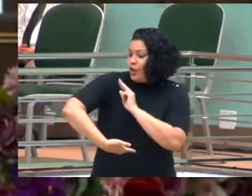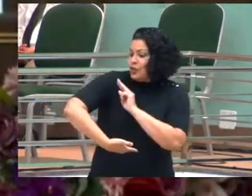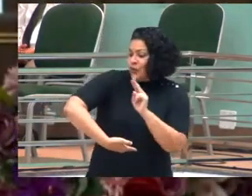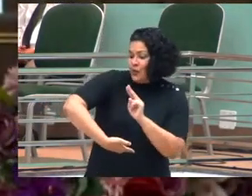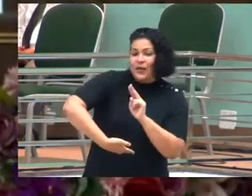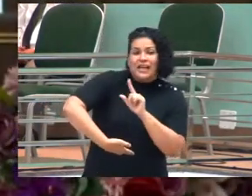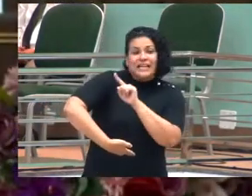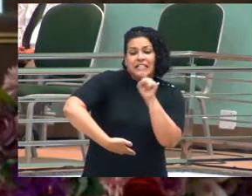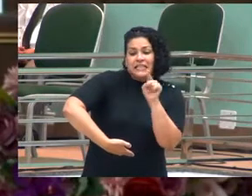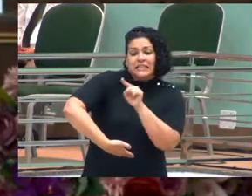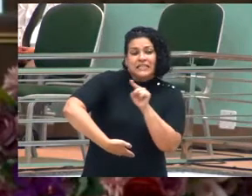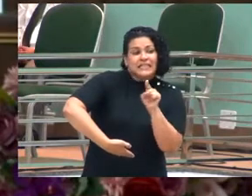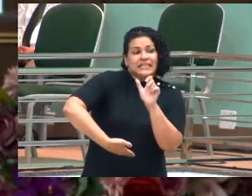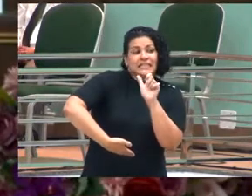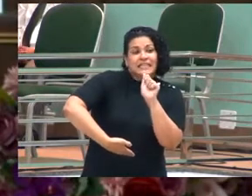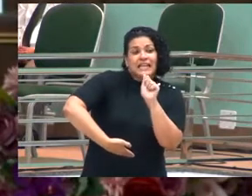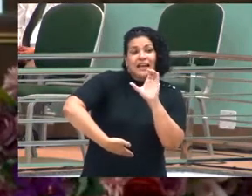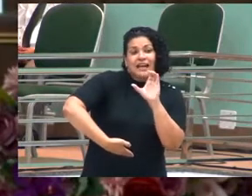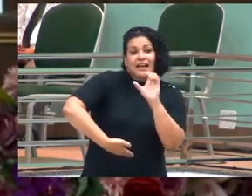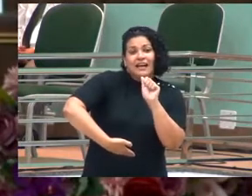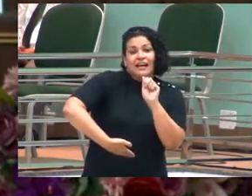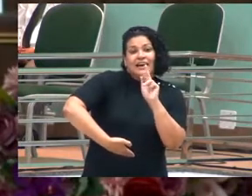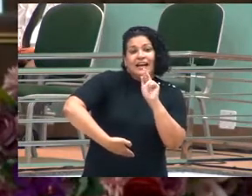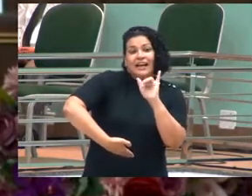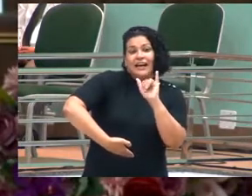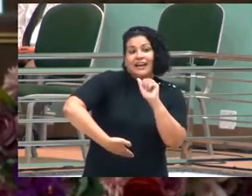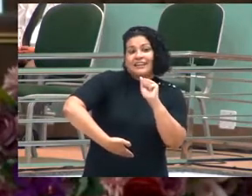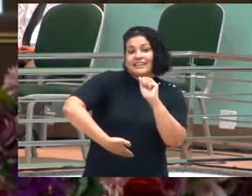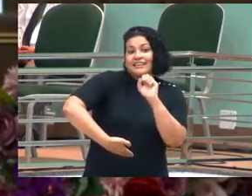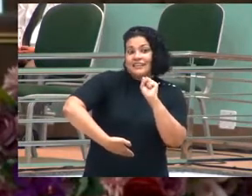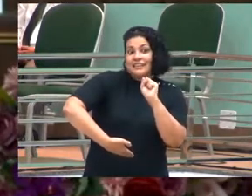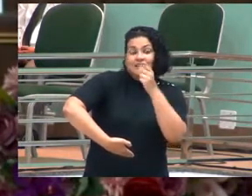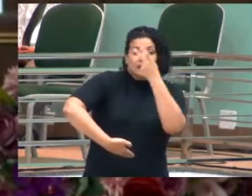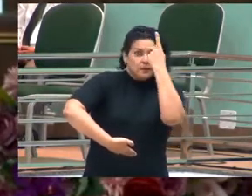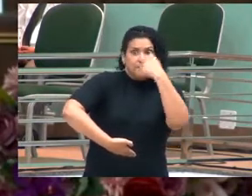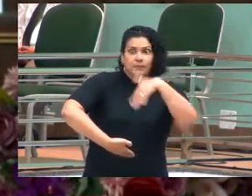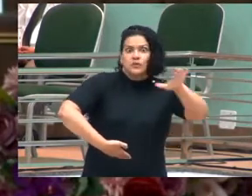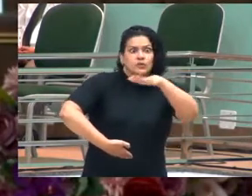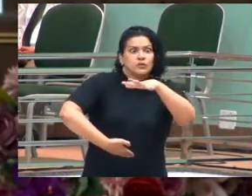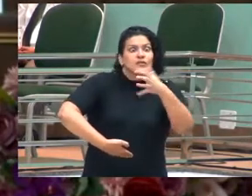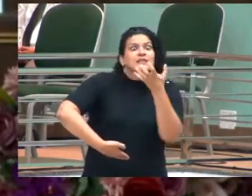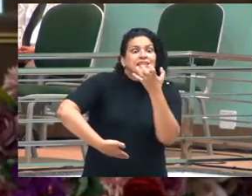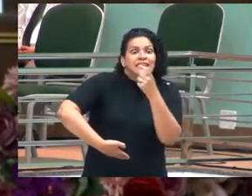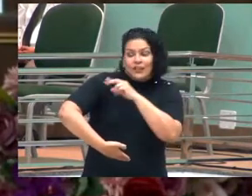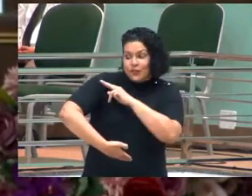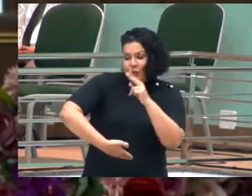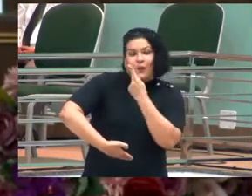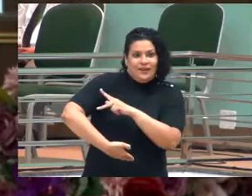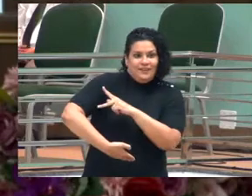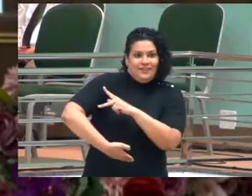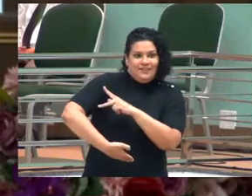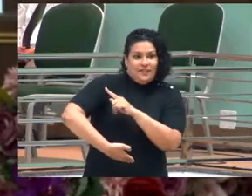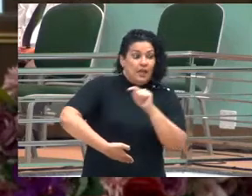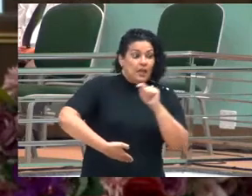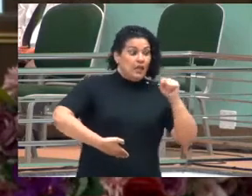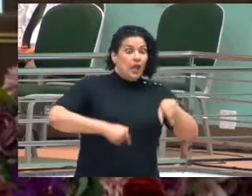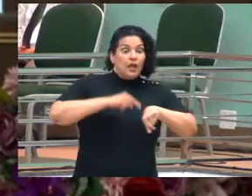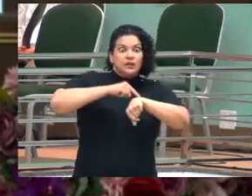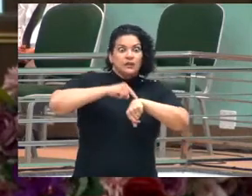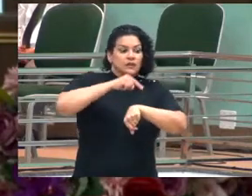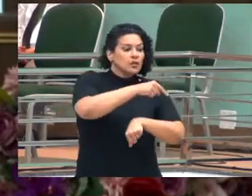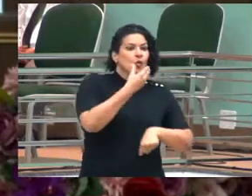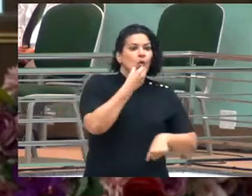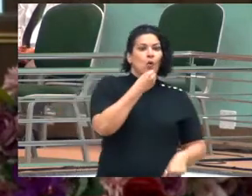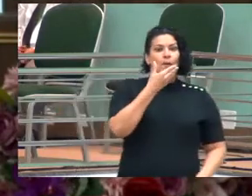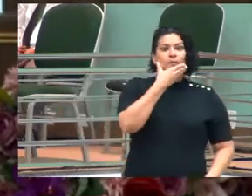filho. Ele escreveu João. É nesse tempo de que a sua língua desenrola. E ele